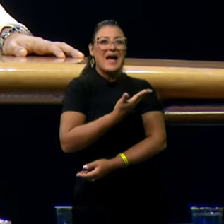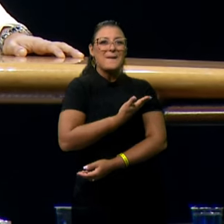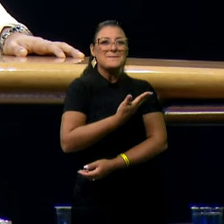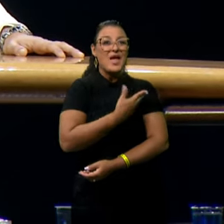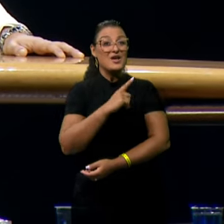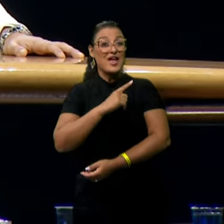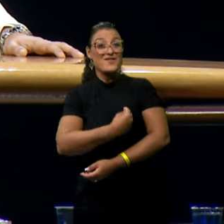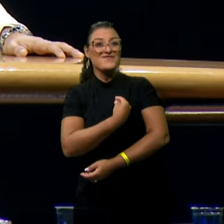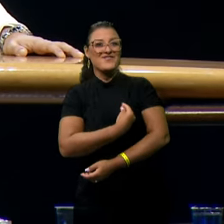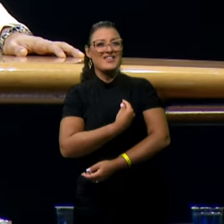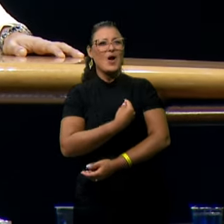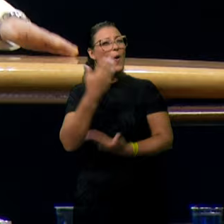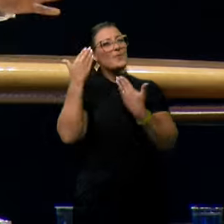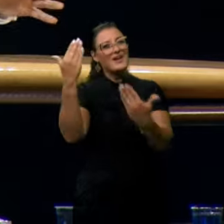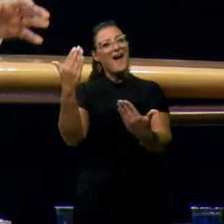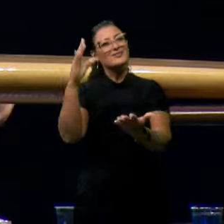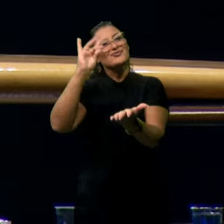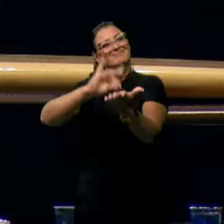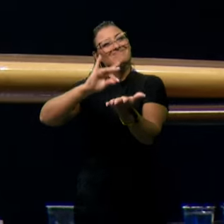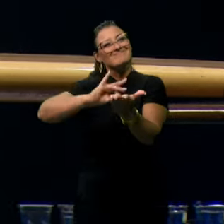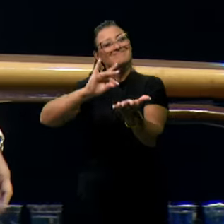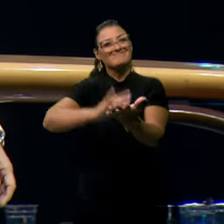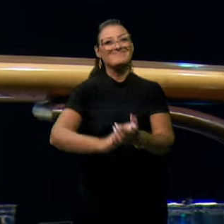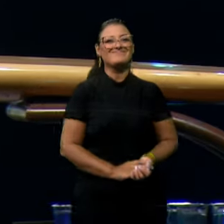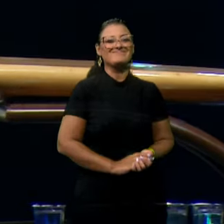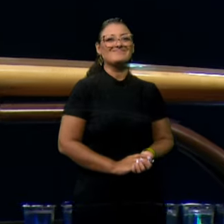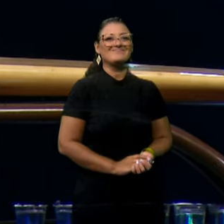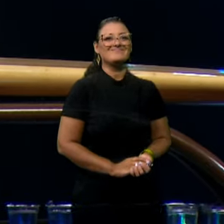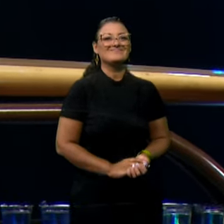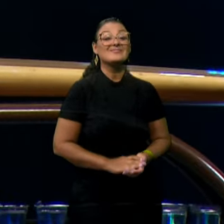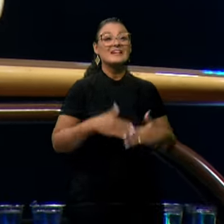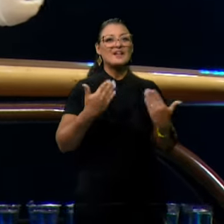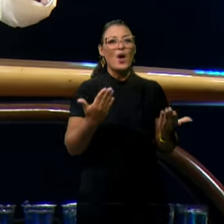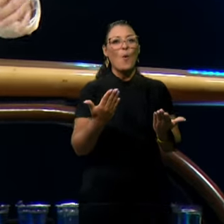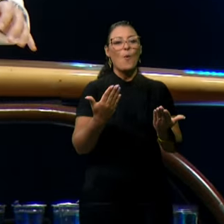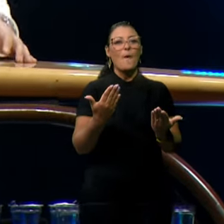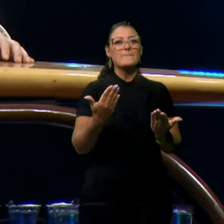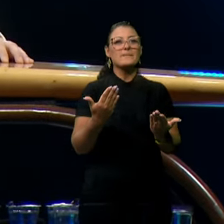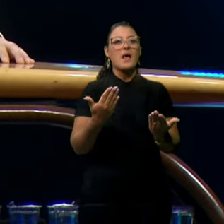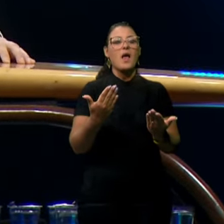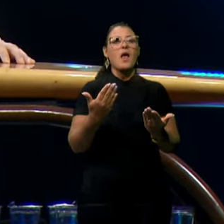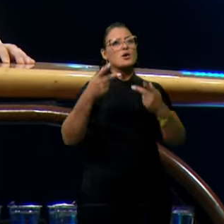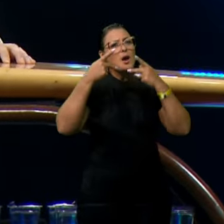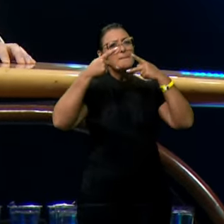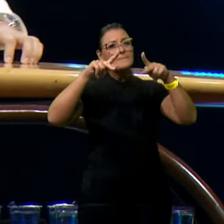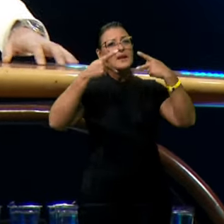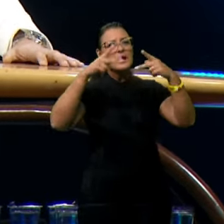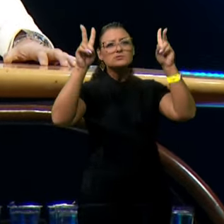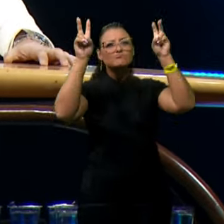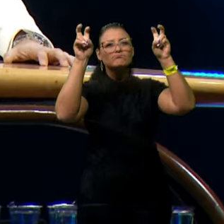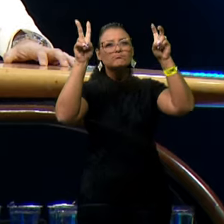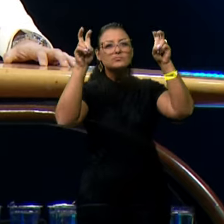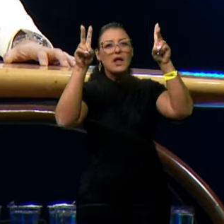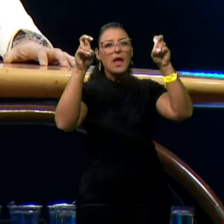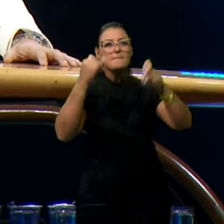muito obrigado mesmo amém Mas tem uma palavra para vocês de fato vou fracionar elas porque